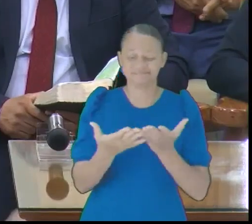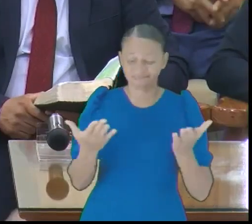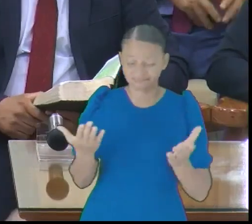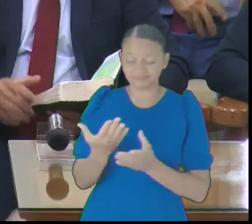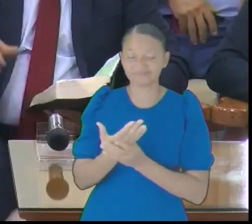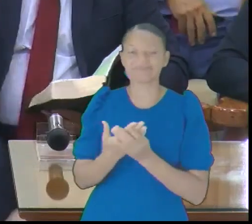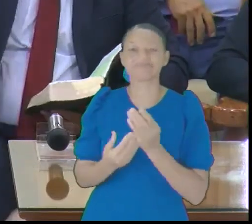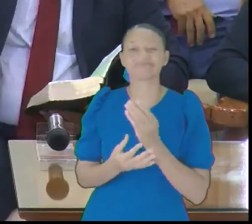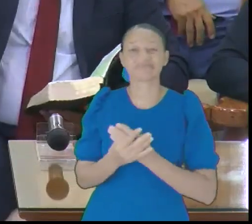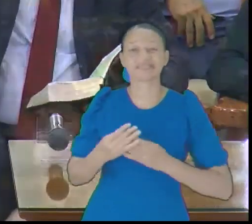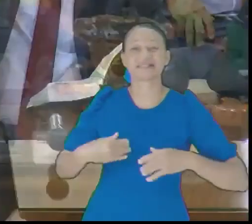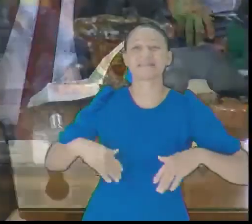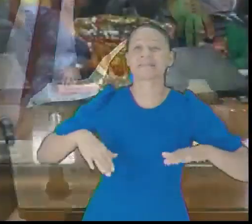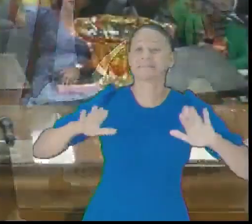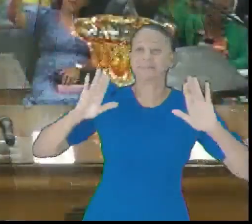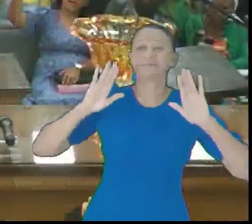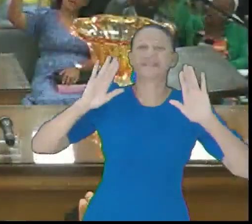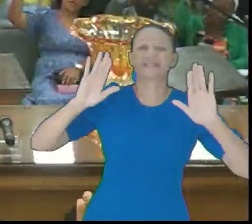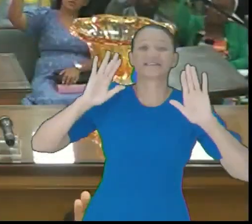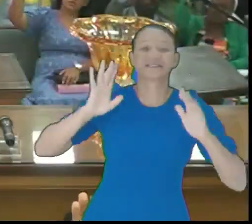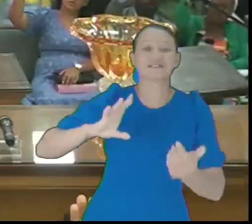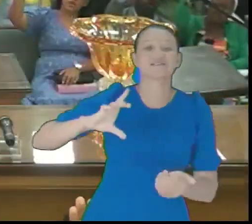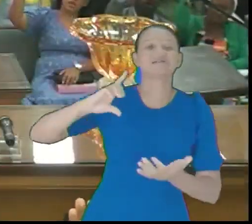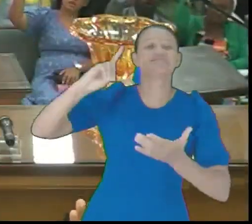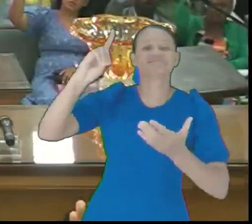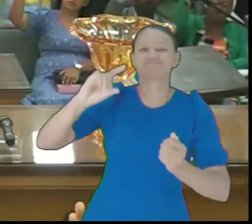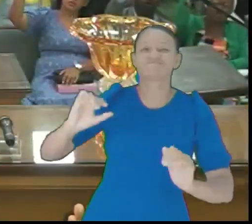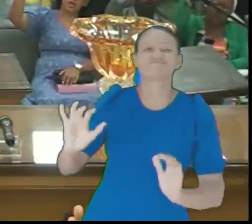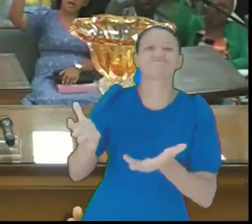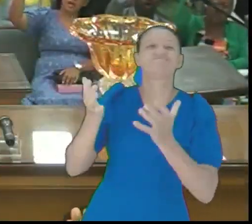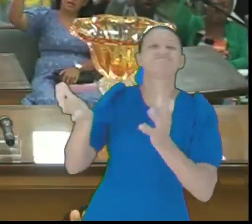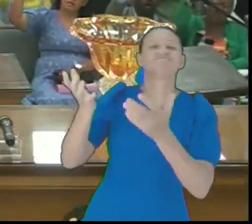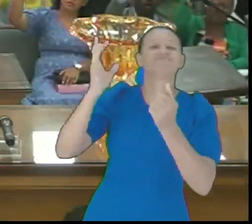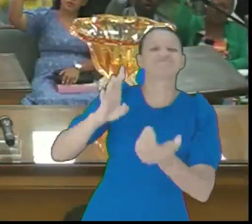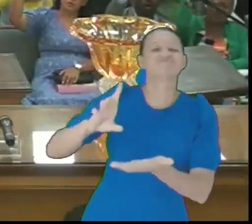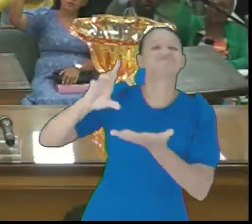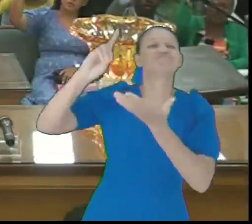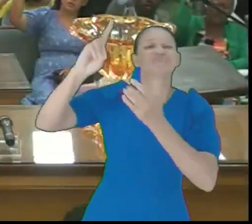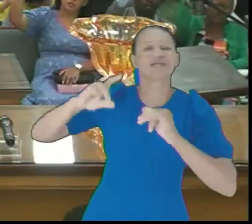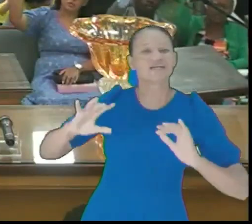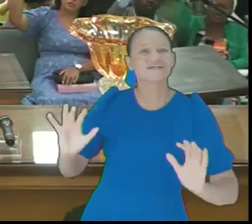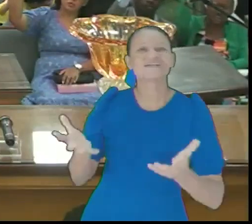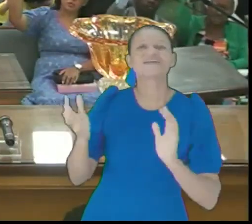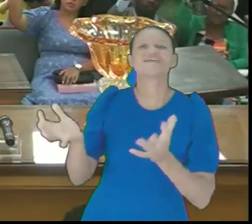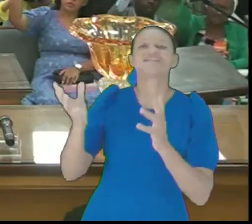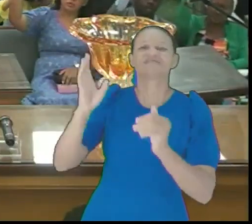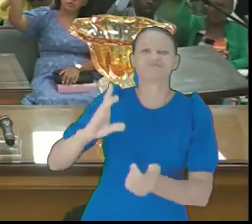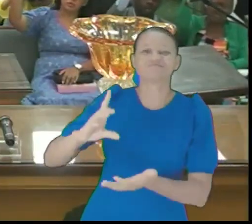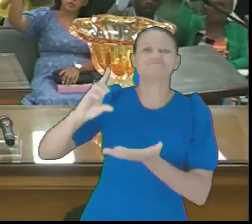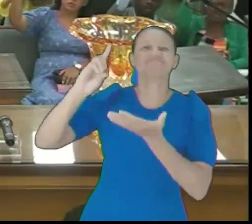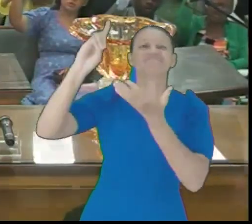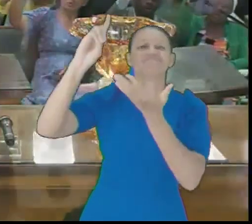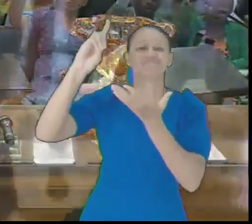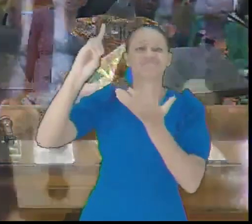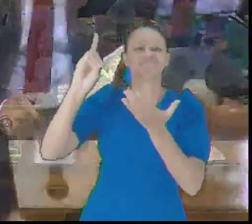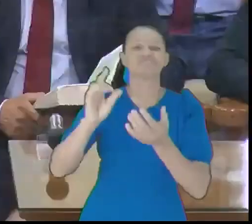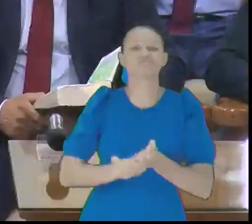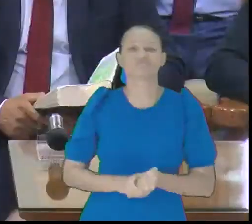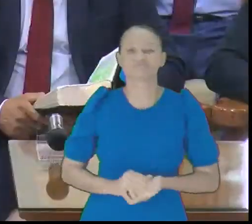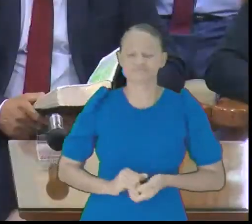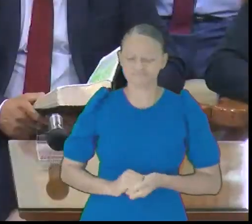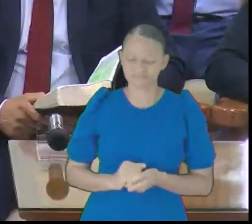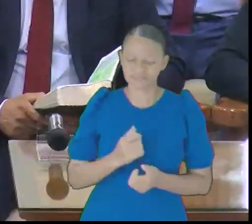mão para o Deus de Abraão nesta noite. Exalte a Ele, exalte a Ele, exalte a Ele.